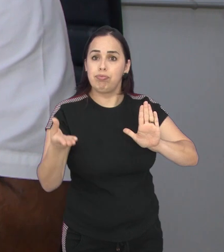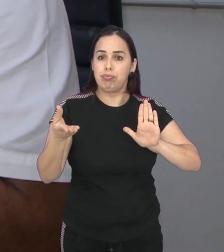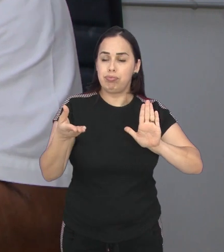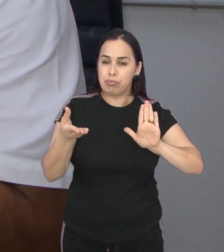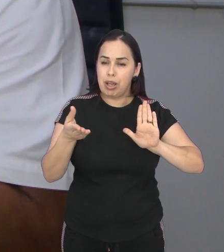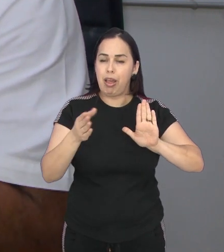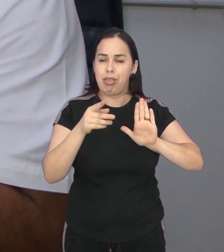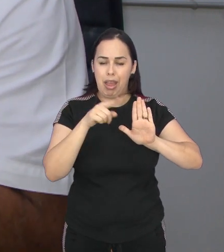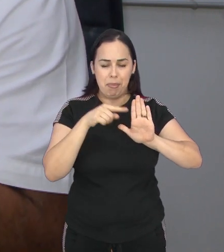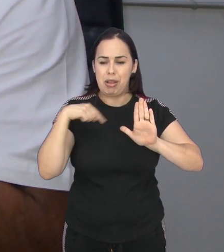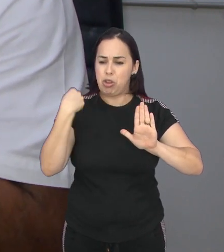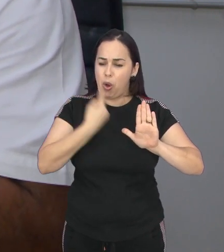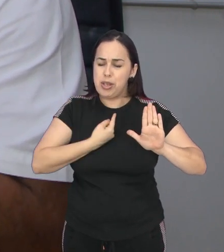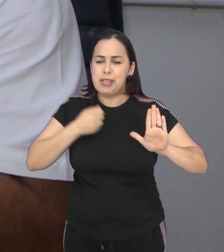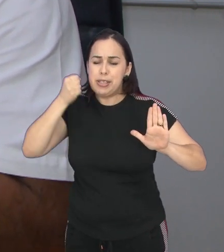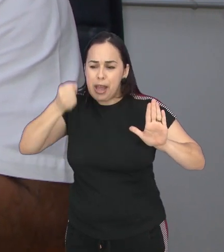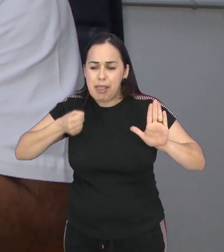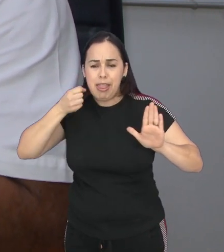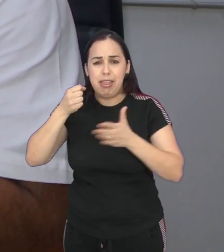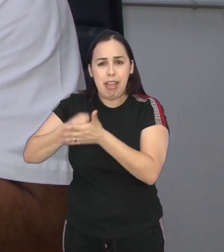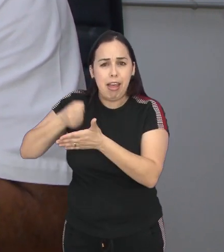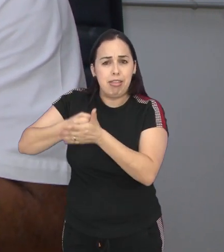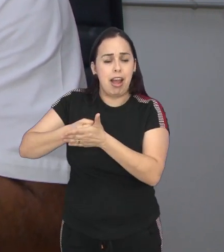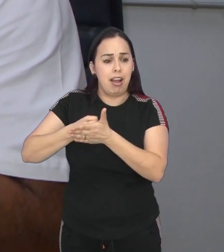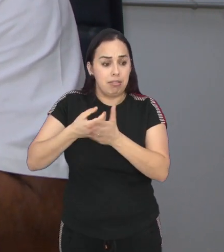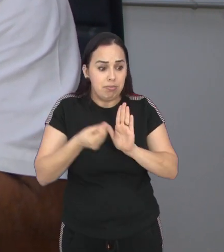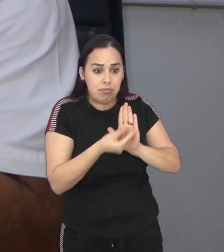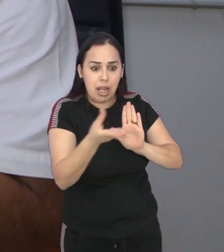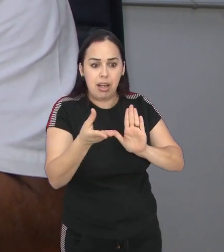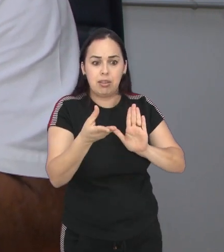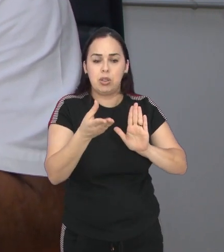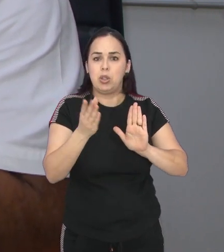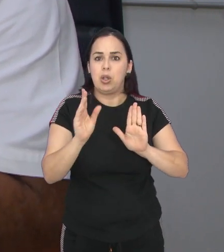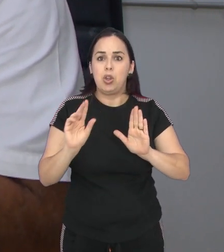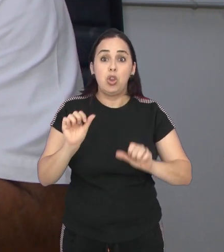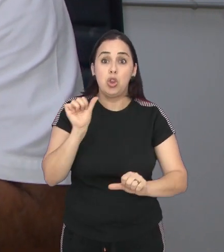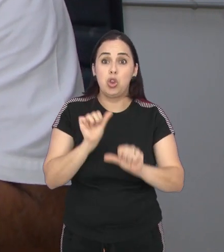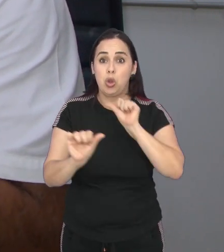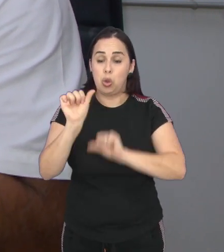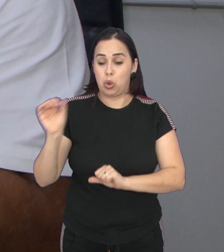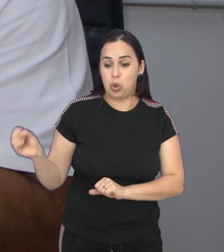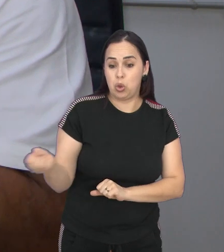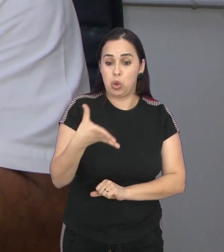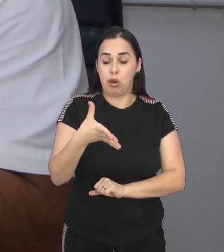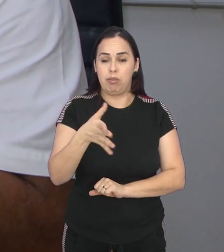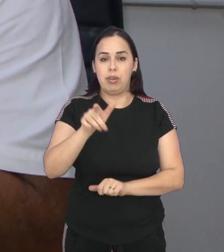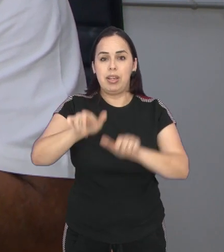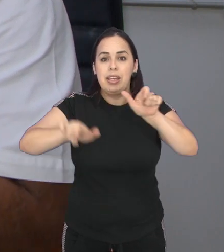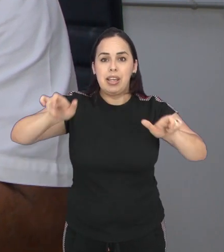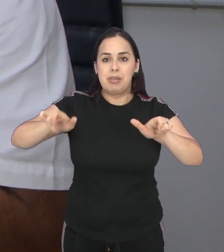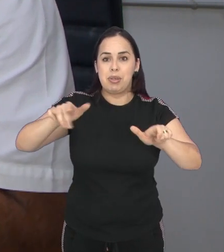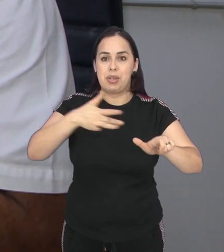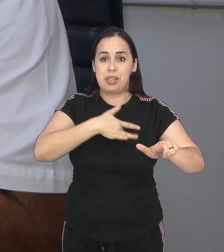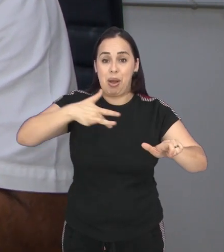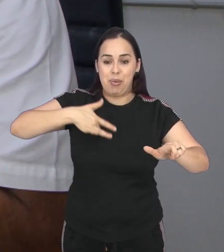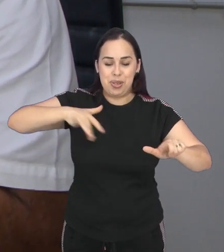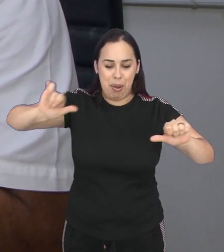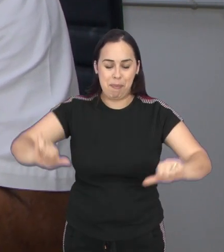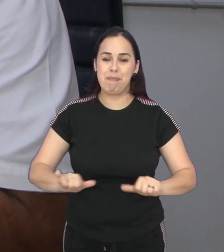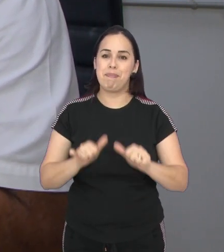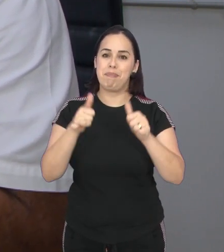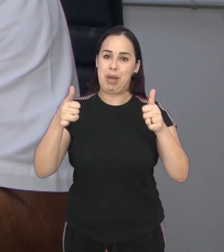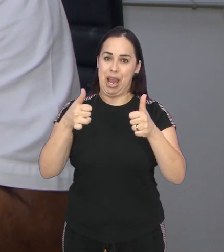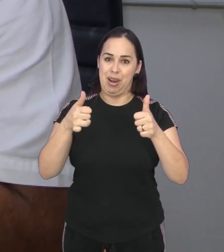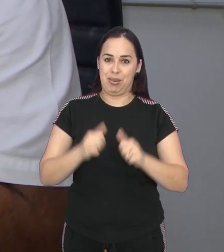projetos como esse que a gente quer trazer para São José a gente quer batalhar envolver Inovar e a gente poder transformar a saúde